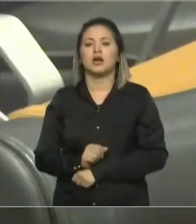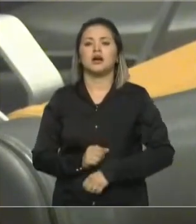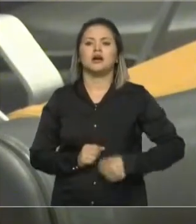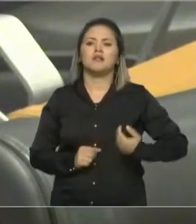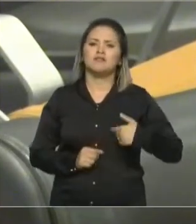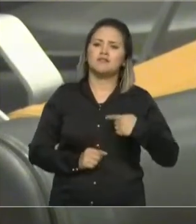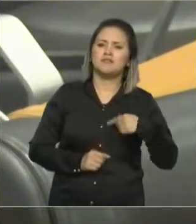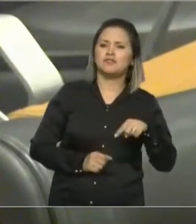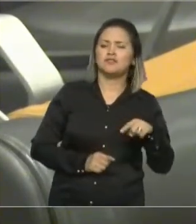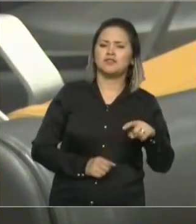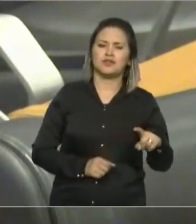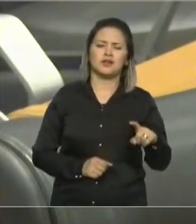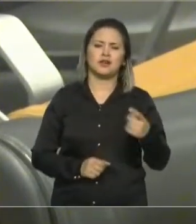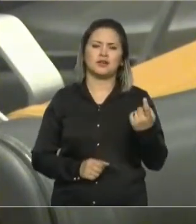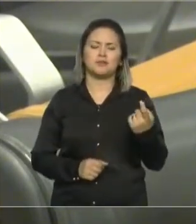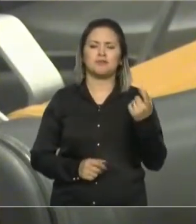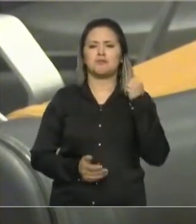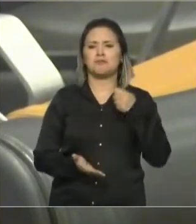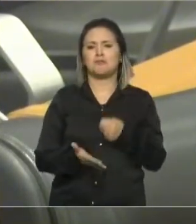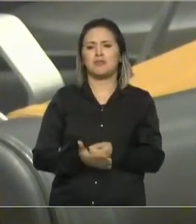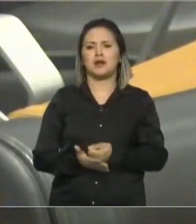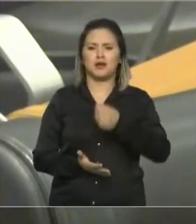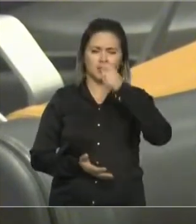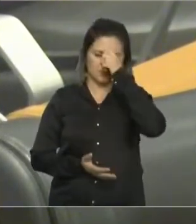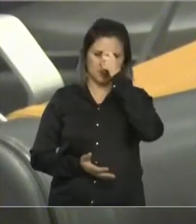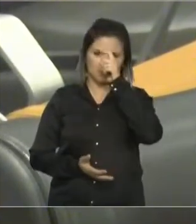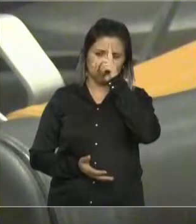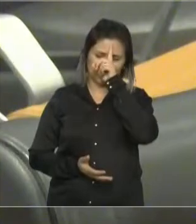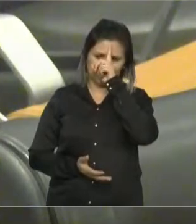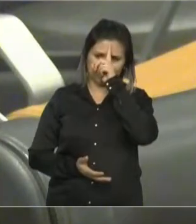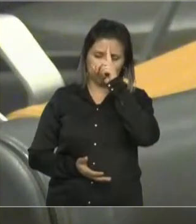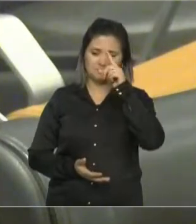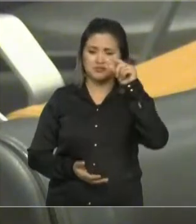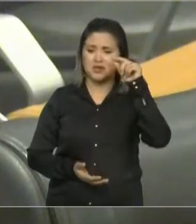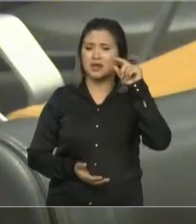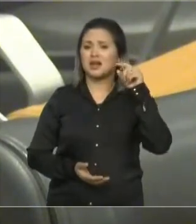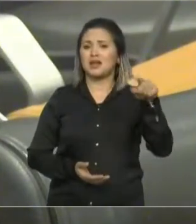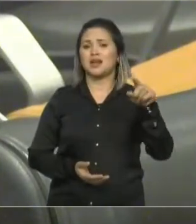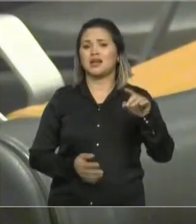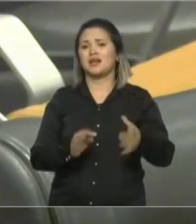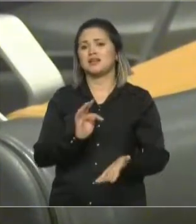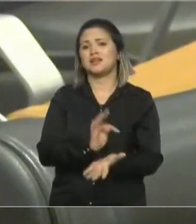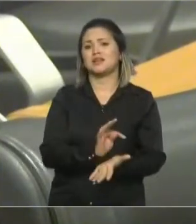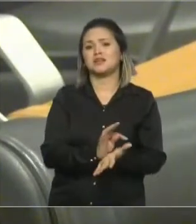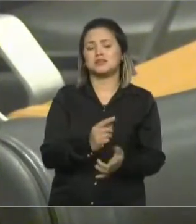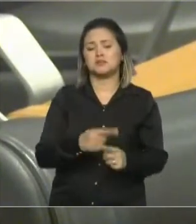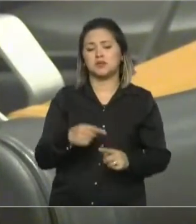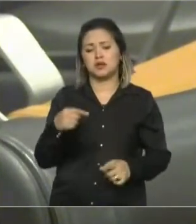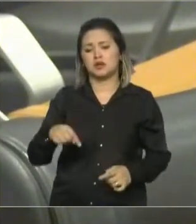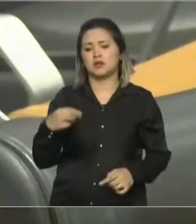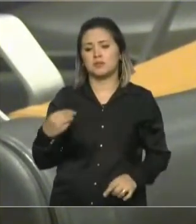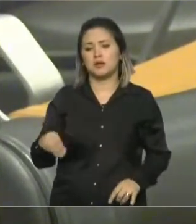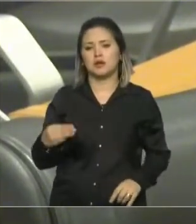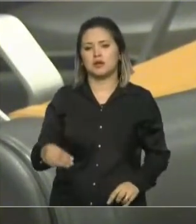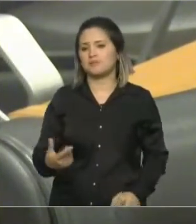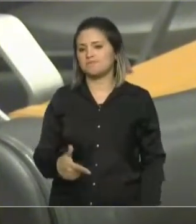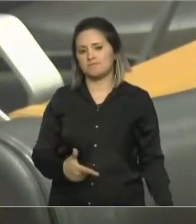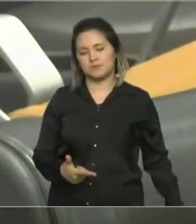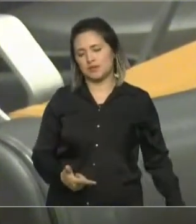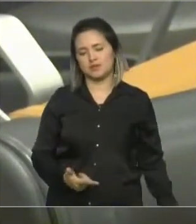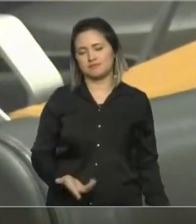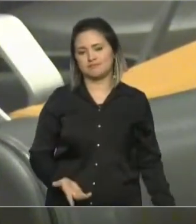aqui no Maranhão não tinha condições. O que seria da saúde do Maranhão sem os hospitais regionais do